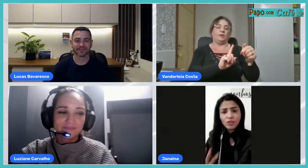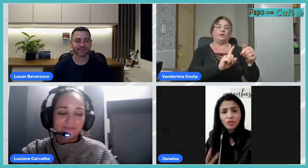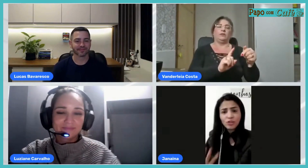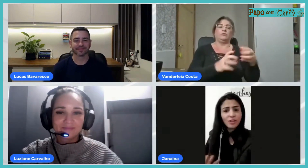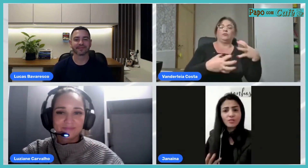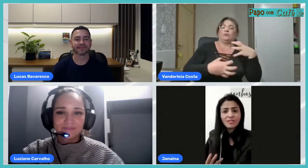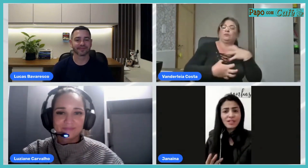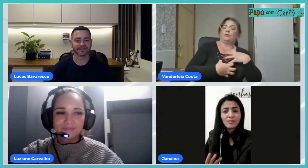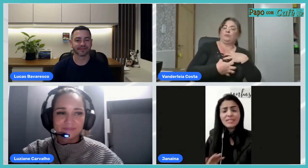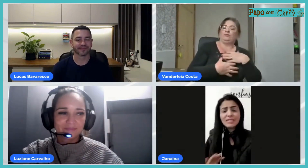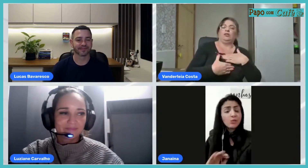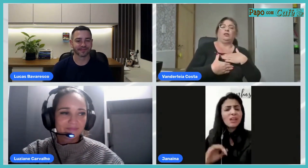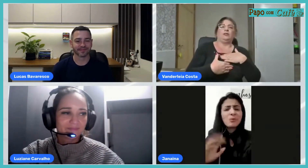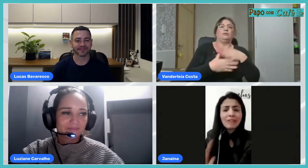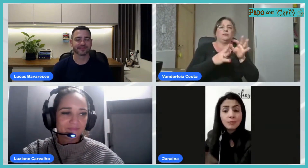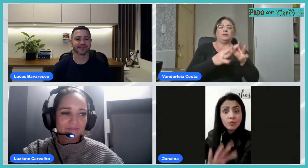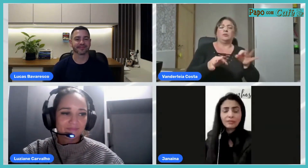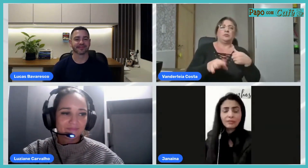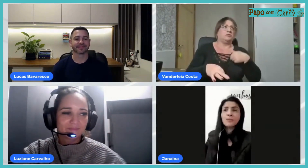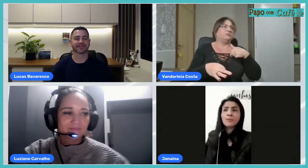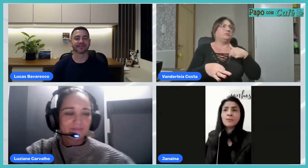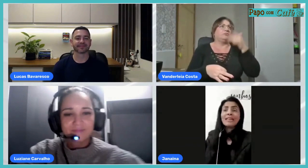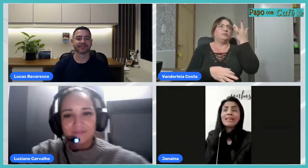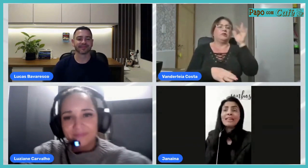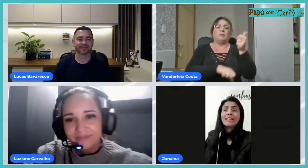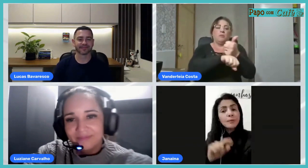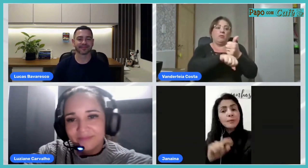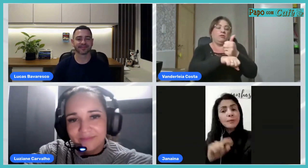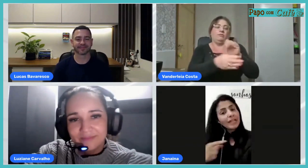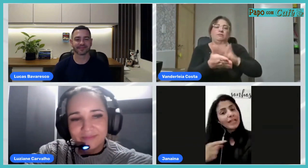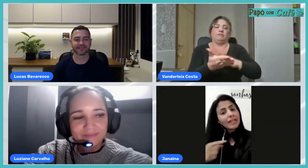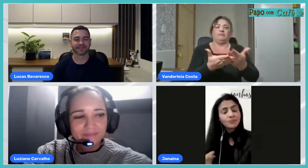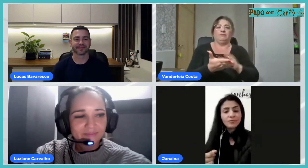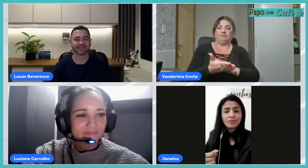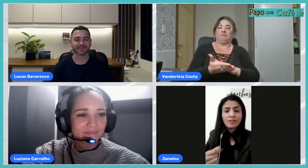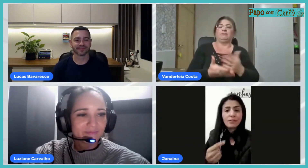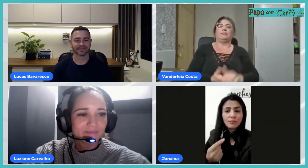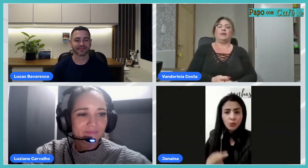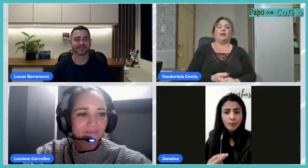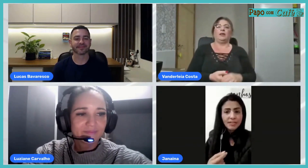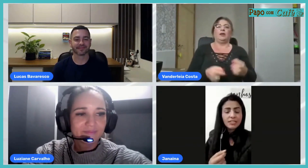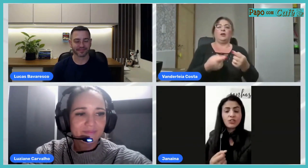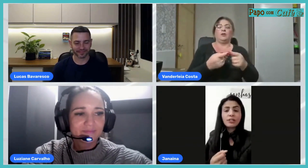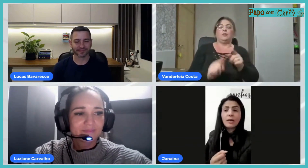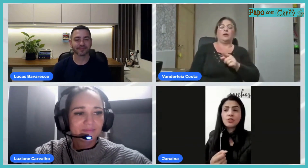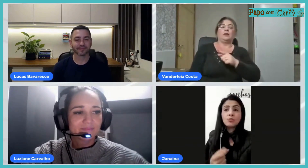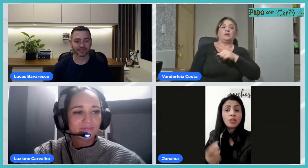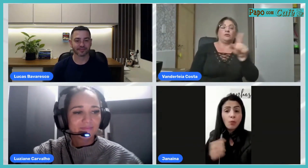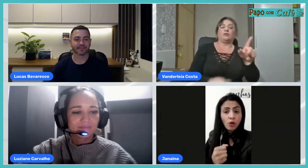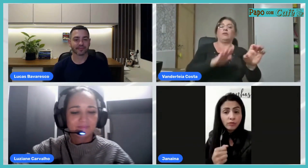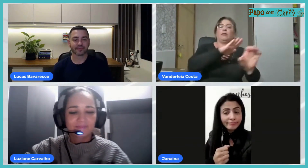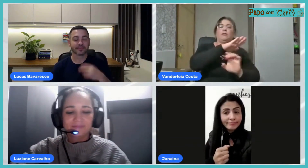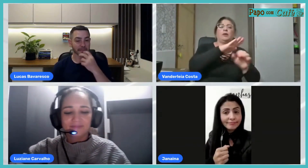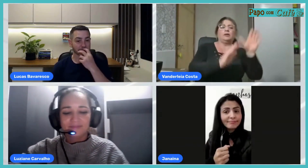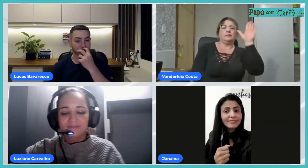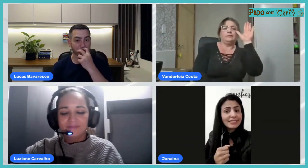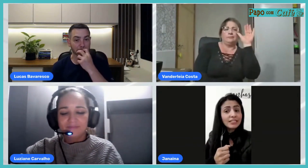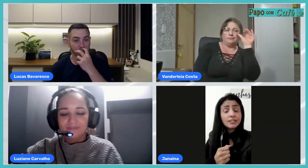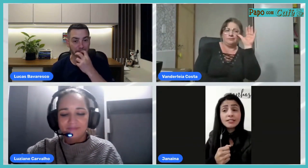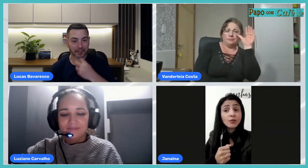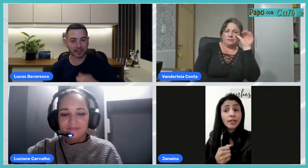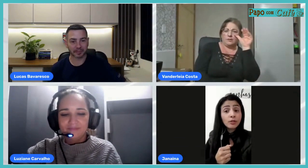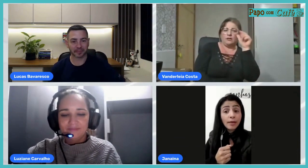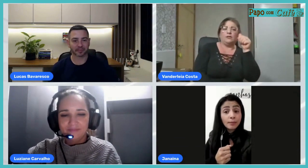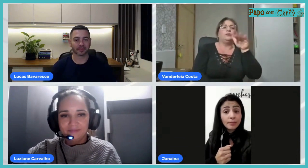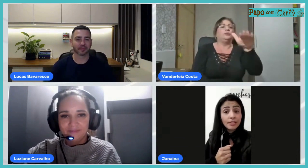jeito, assim, sabe? Nem sabia o que era o intérprete, não sabia nada. E aí uma pessoa olheira, que tinha uma empresa de intérprete, me chamou e disse